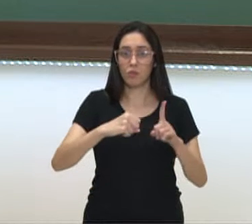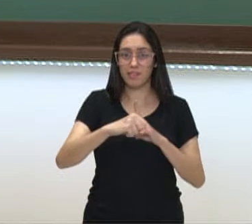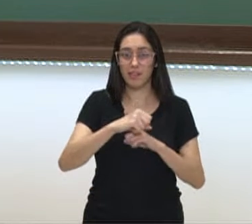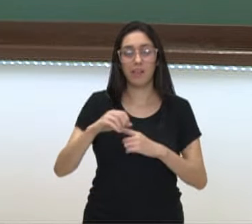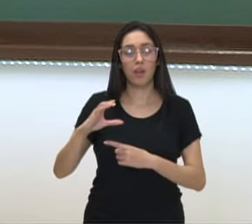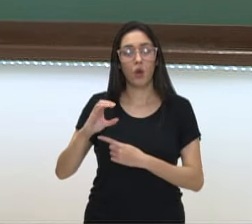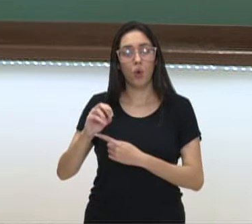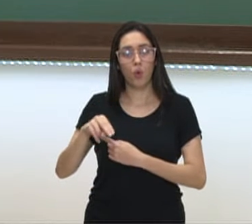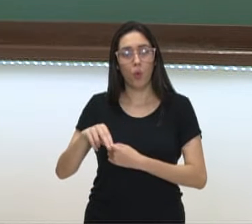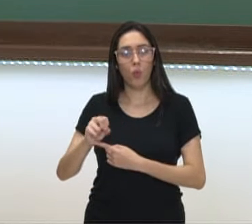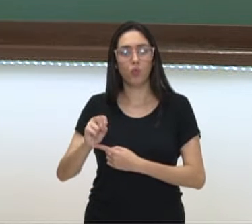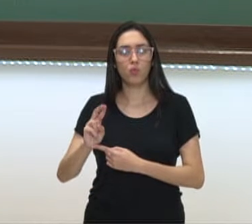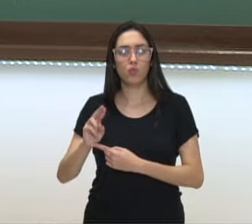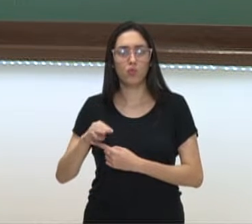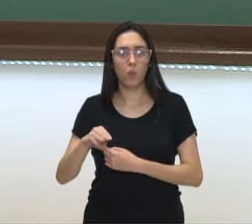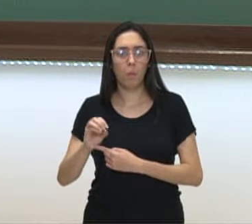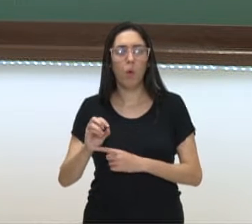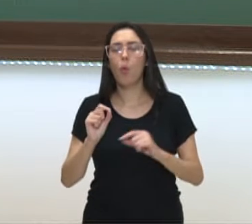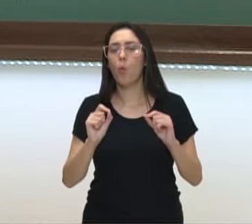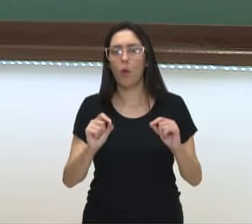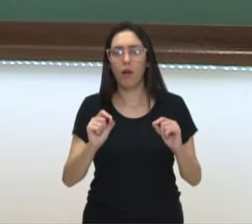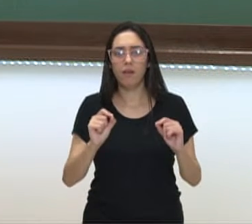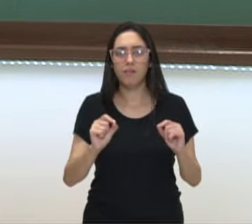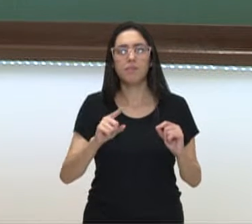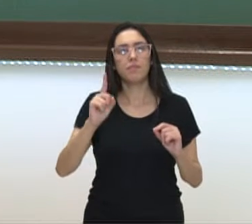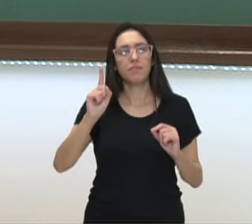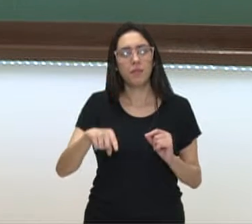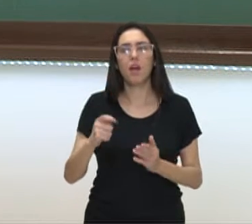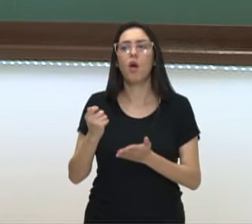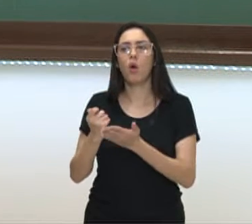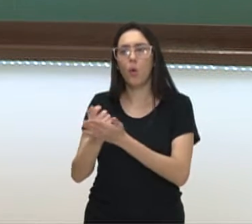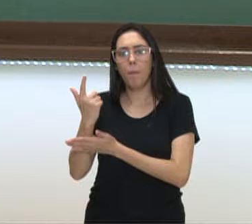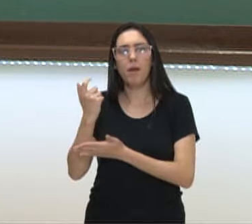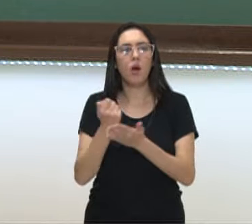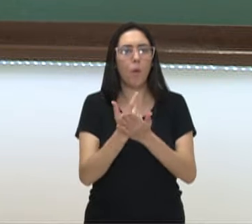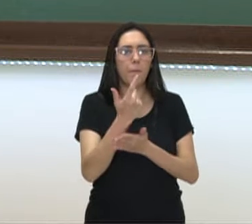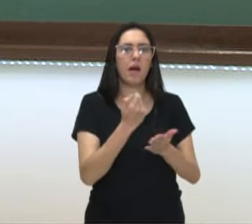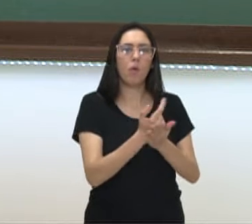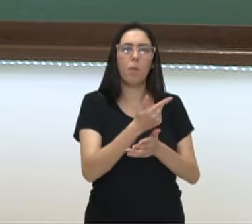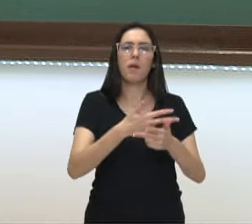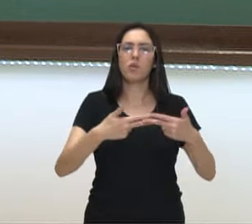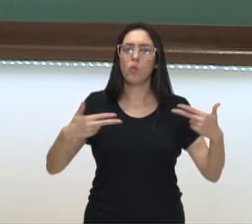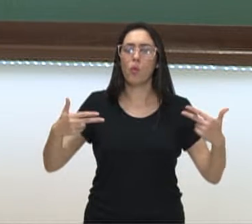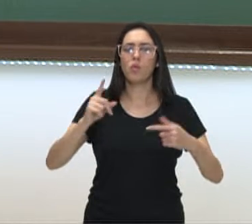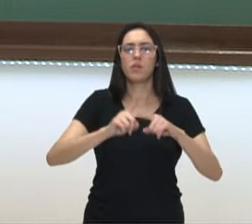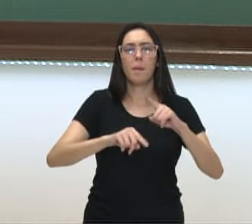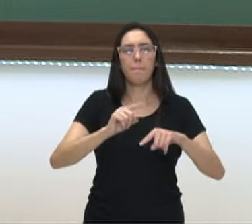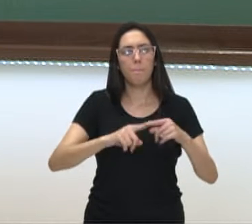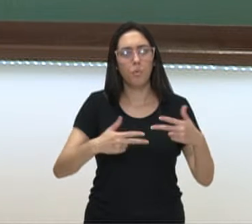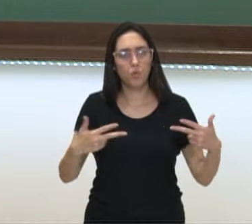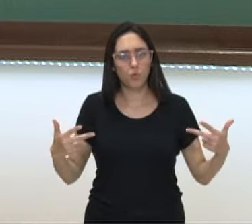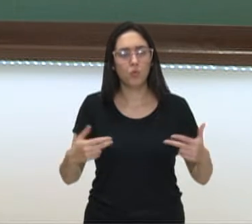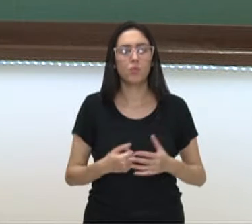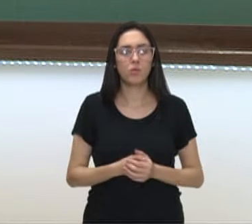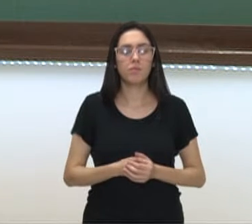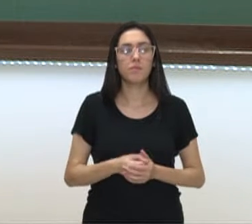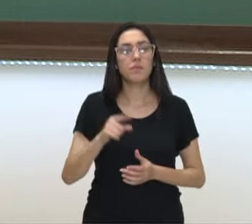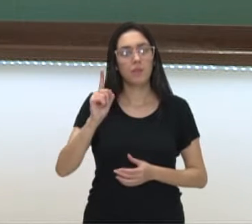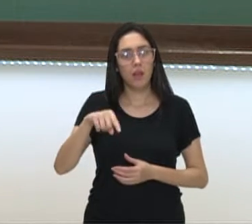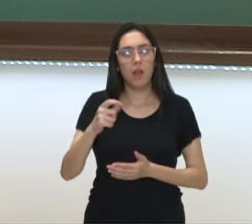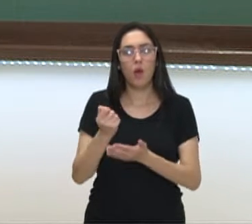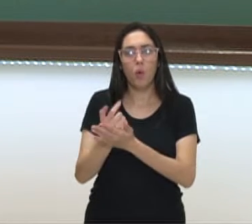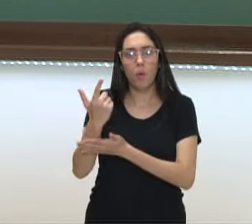ela está pautada principalmente no quê? No ato de adquirir produtos e serviços, pois é esse consumo que